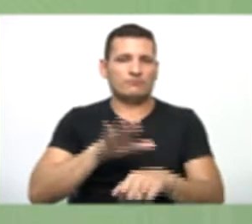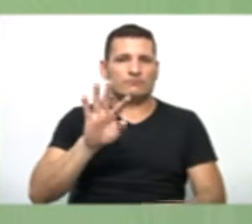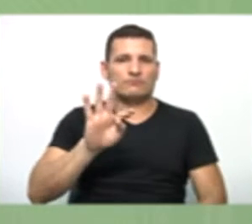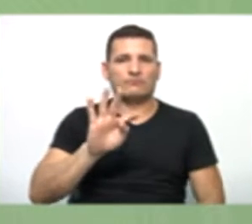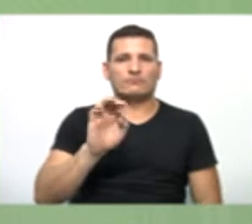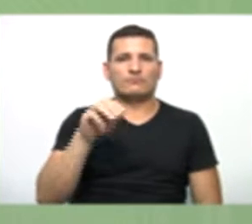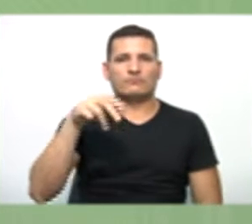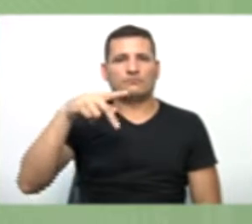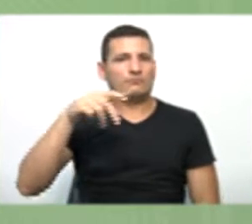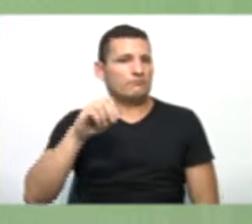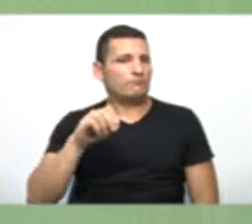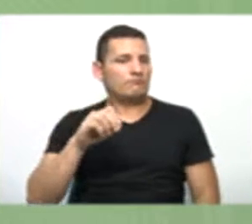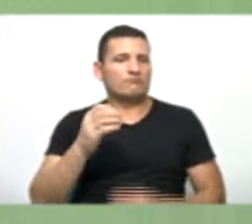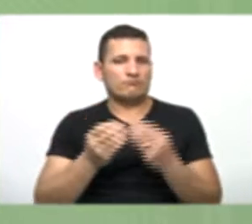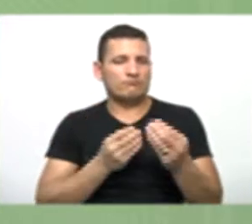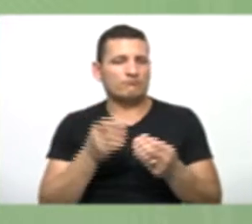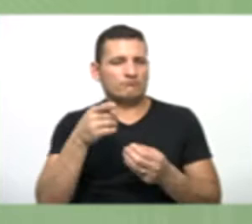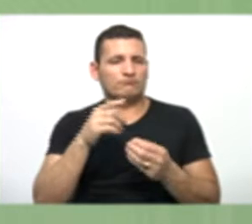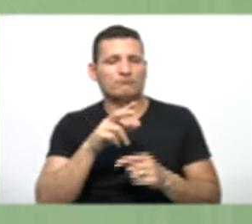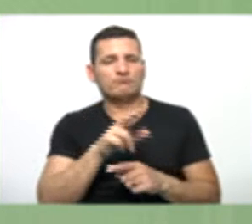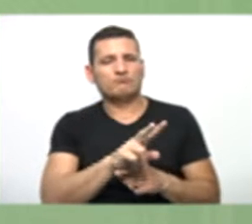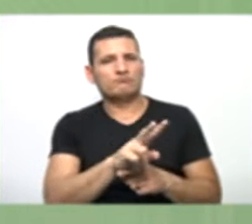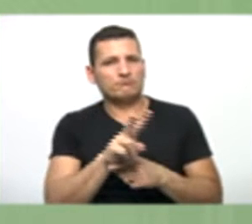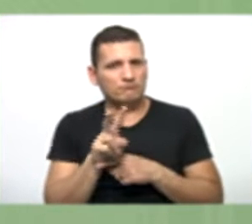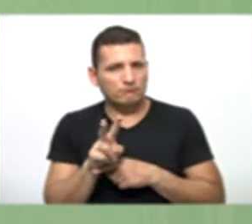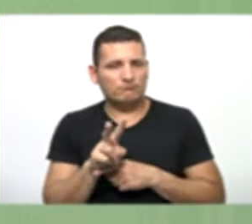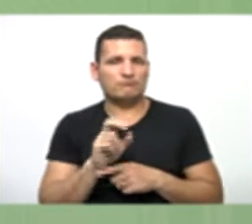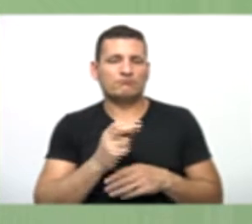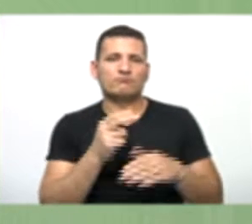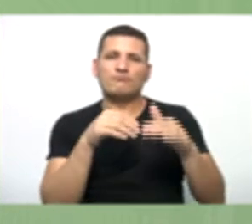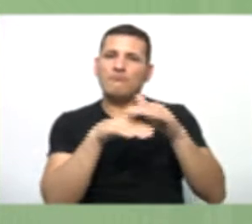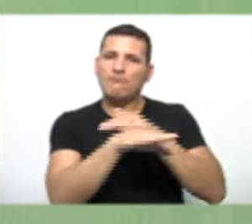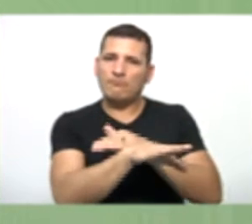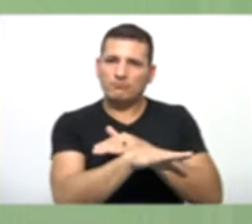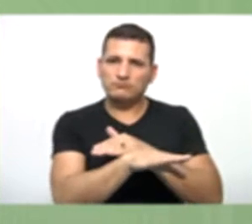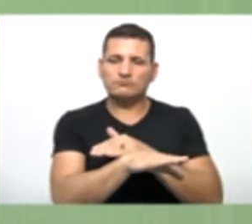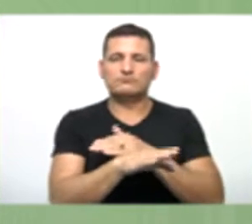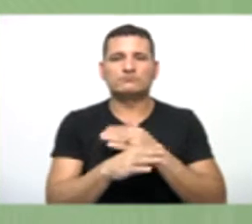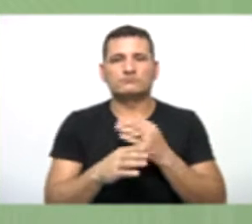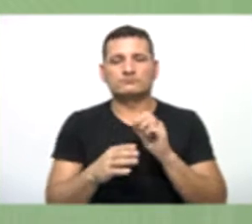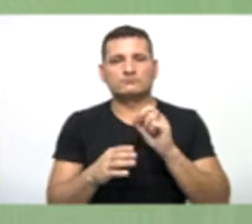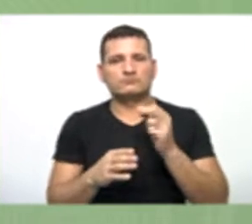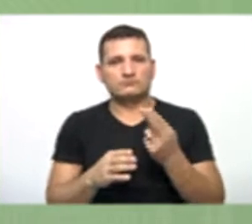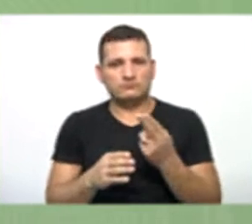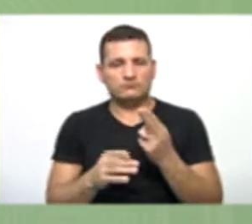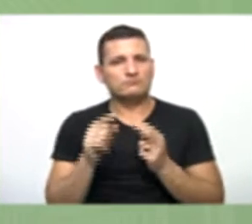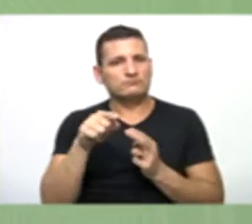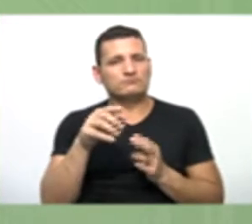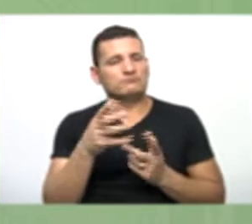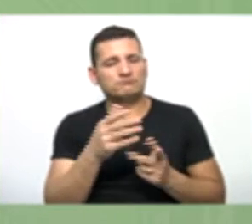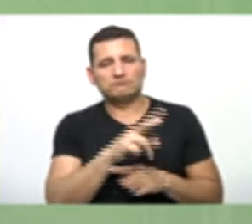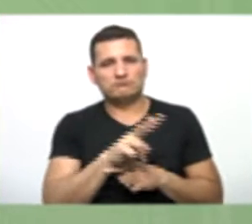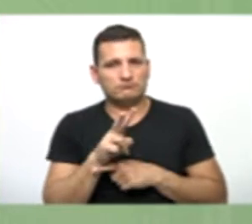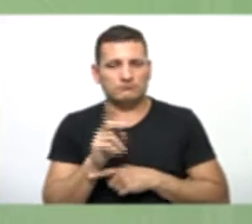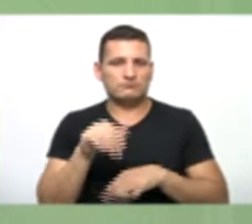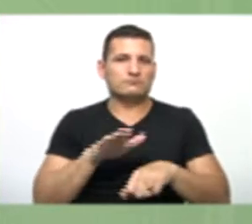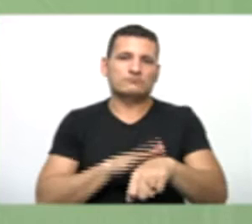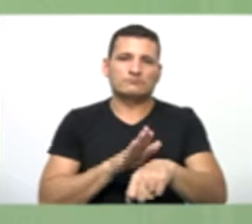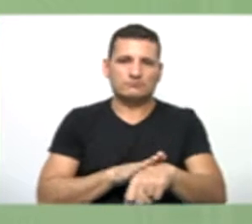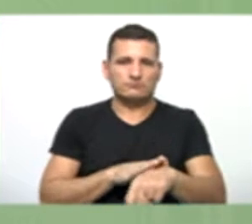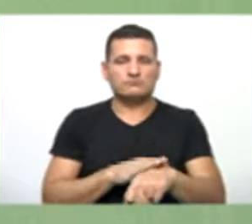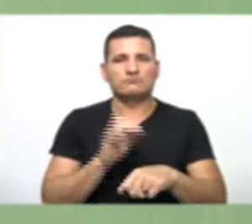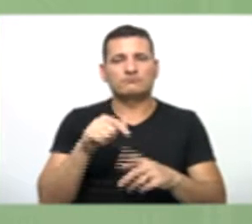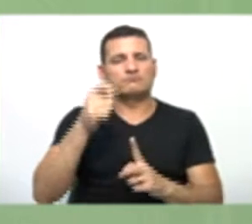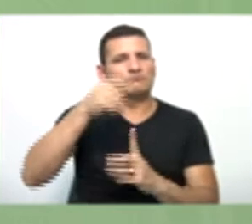esse dinheiro emprestado, capitalizando, ou que você vai pegar emprestado. É o tempo, quantidade